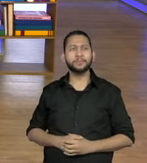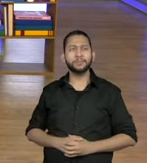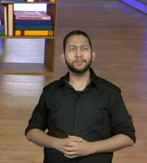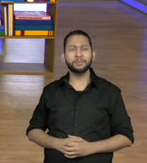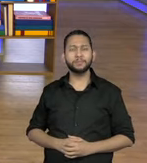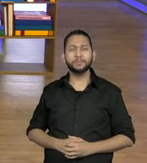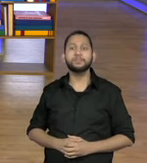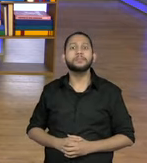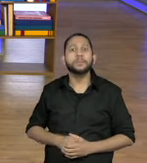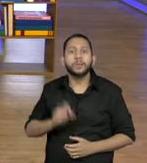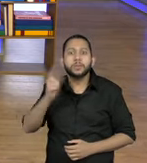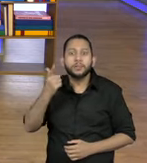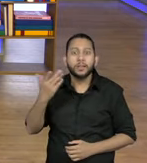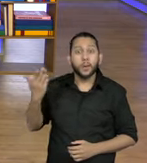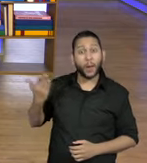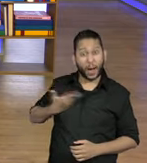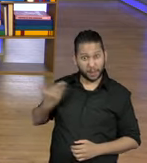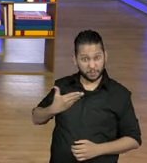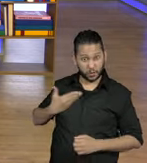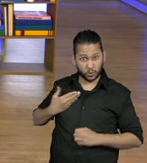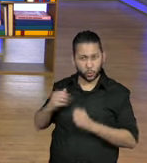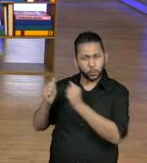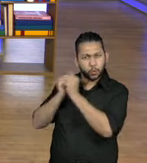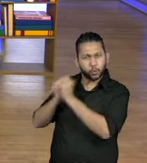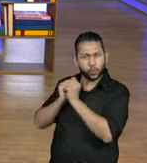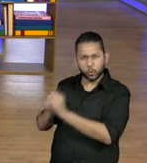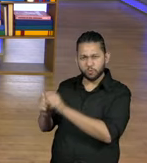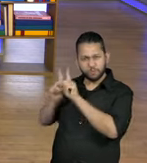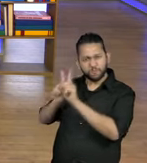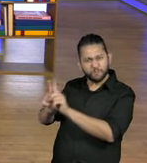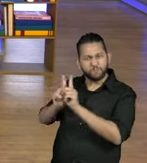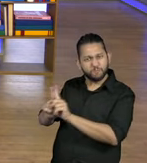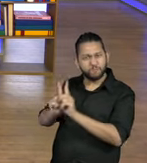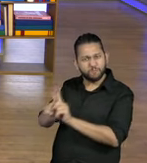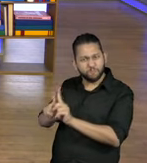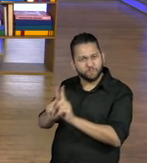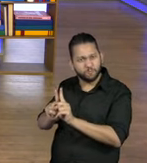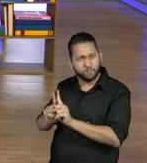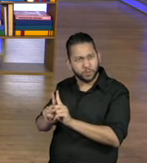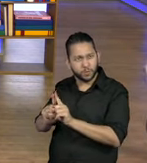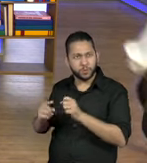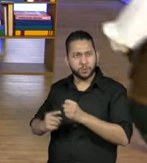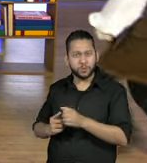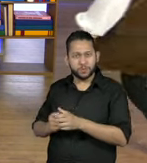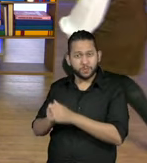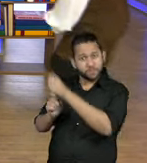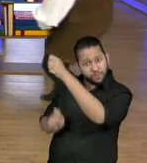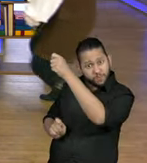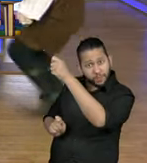seu cavalo Rocinante e seu amigo e escudeiro Sancho Panza.